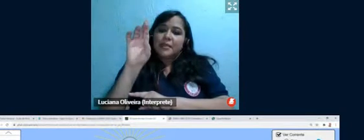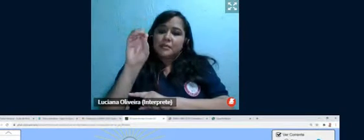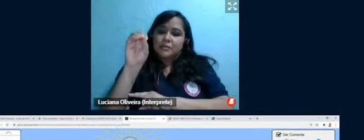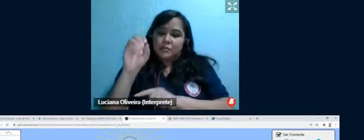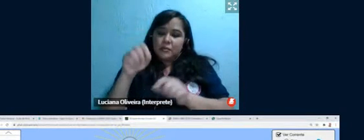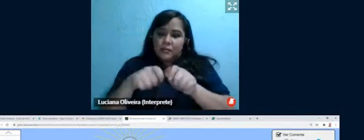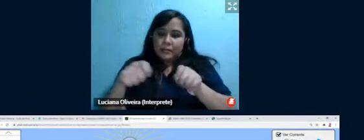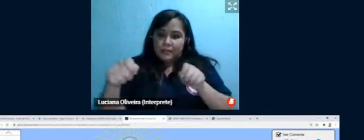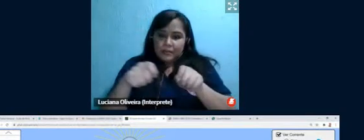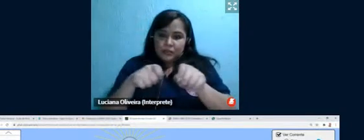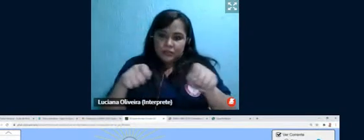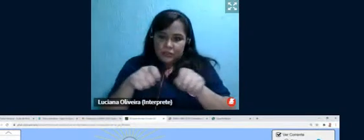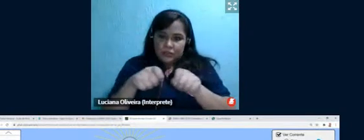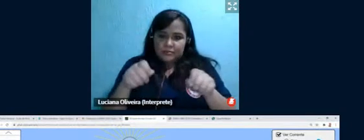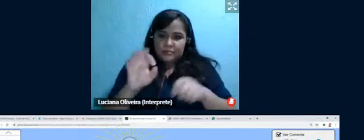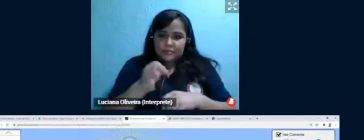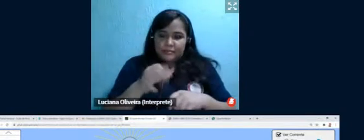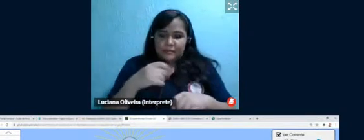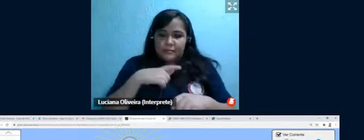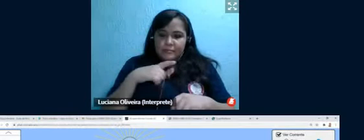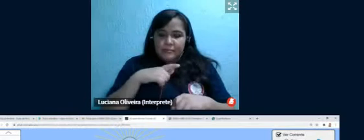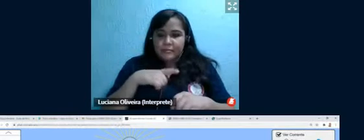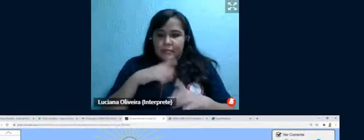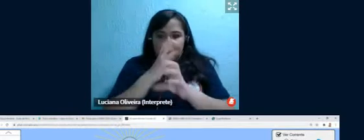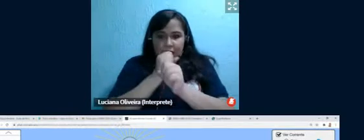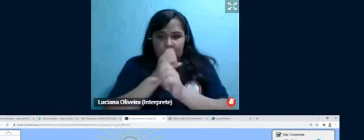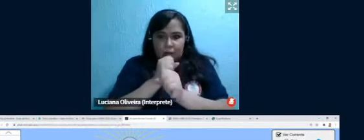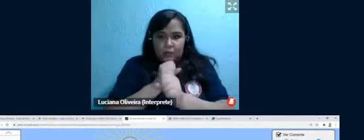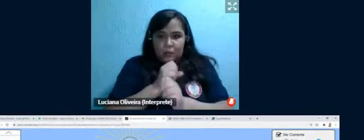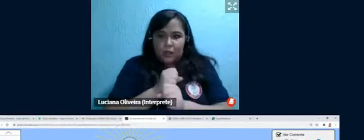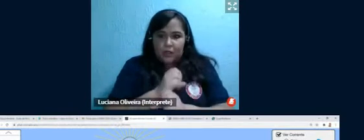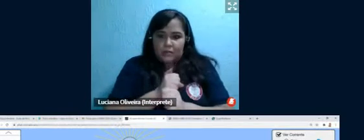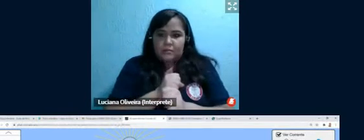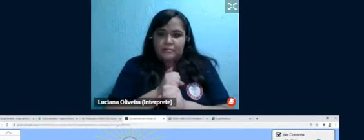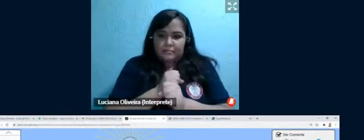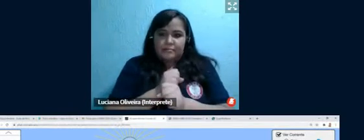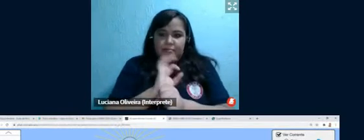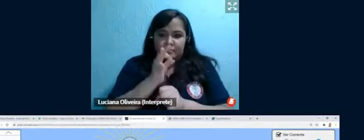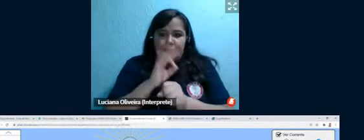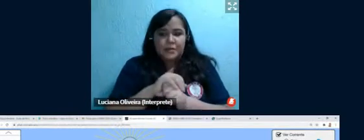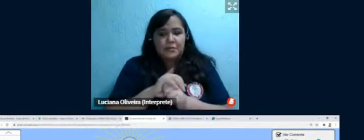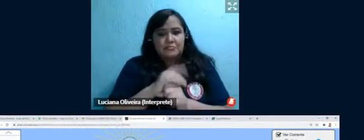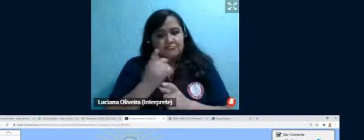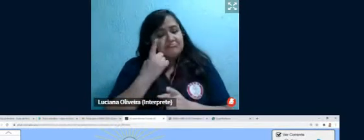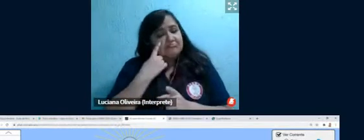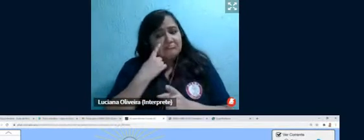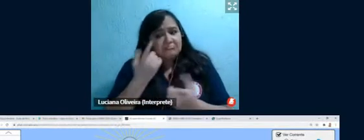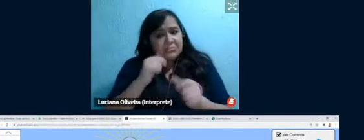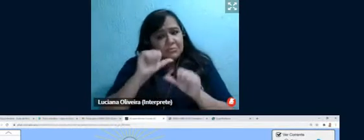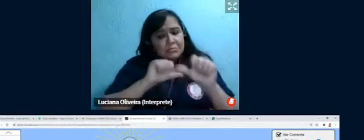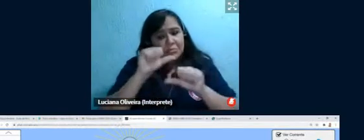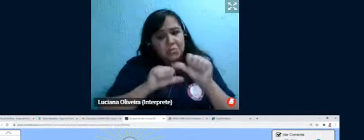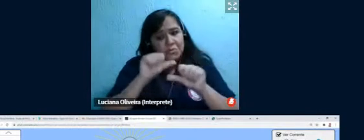Tá diferente ele. Esse amperímetro daqui, ele tá, beleza. Mudou um